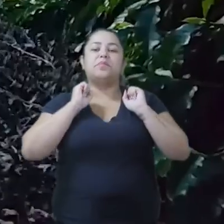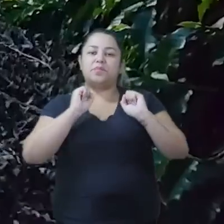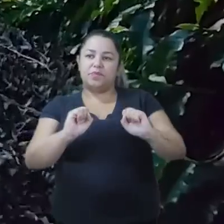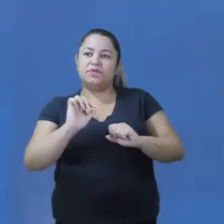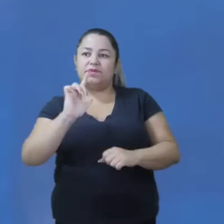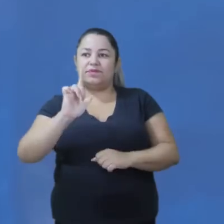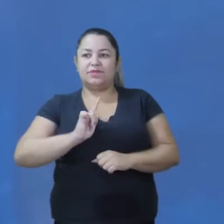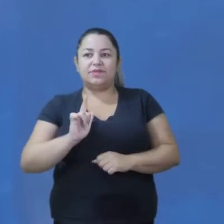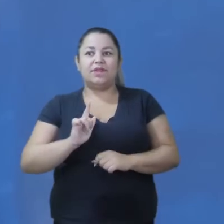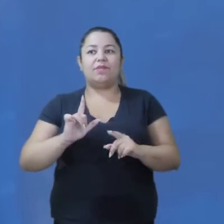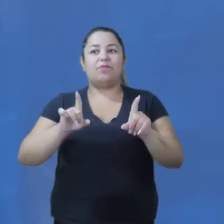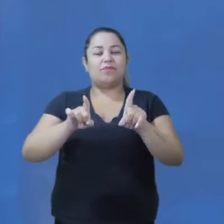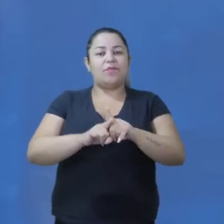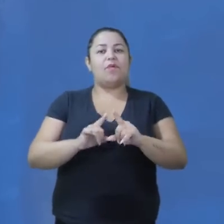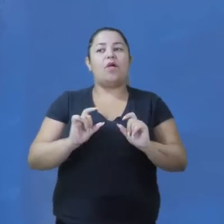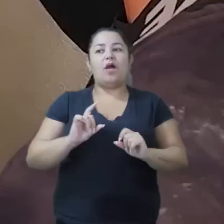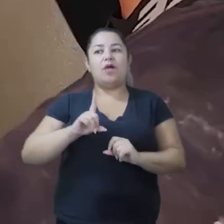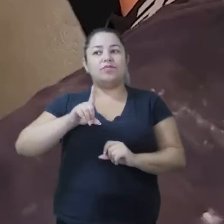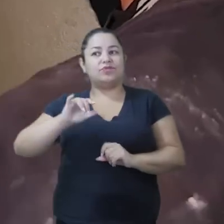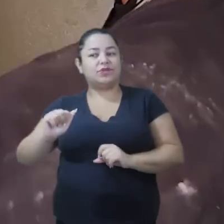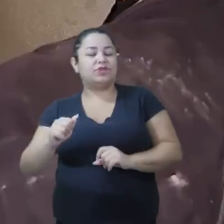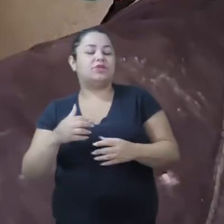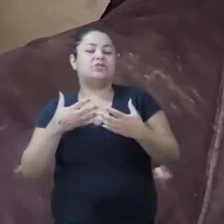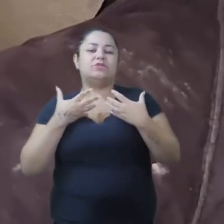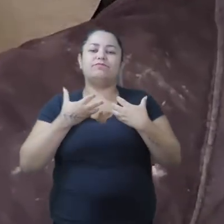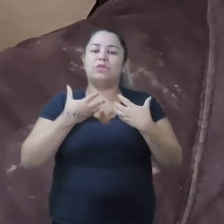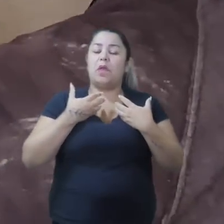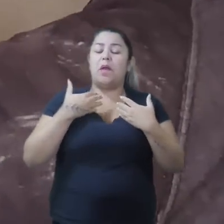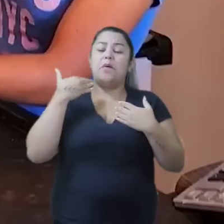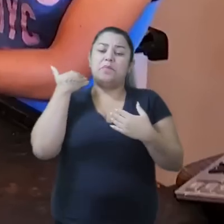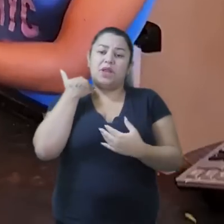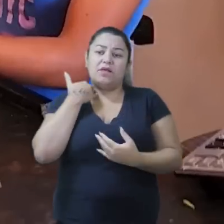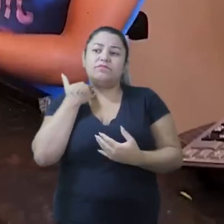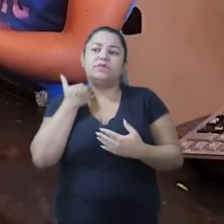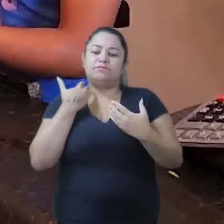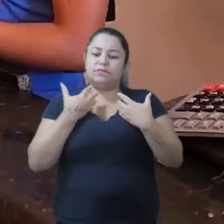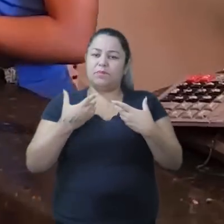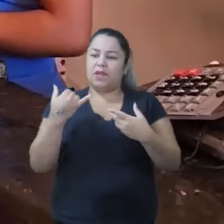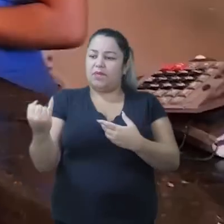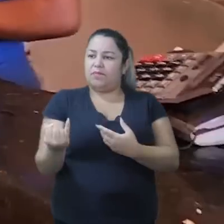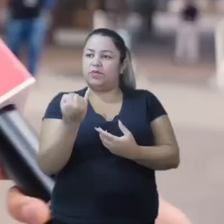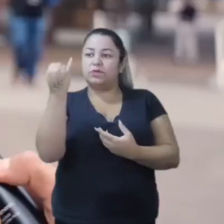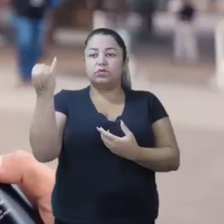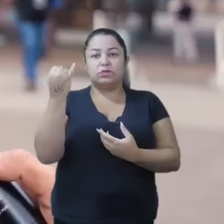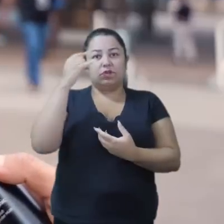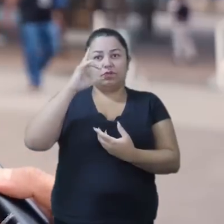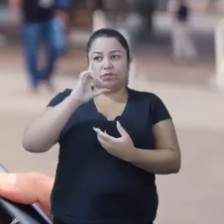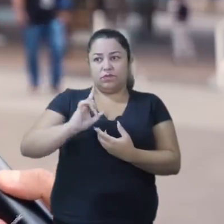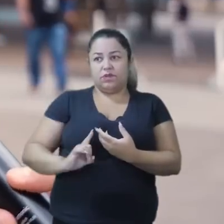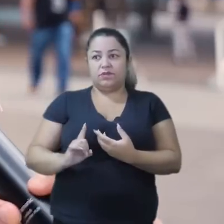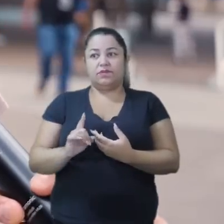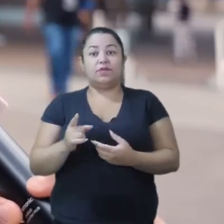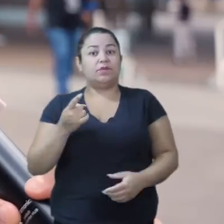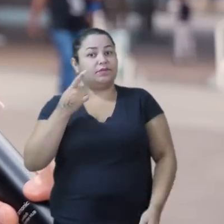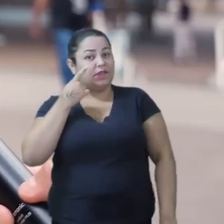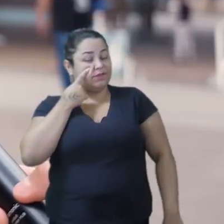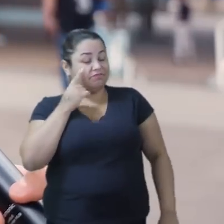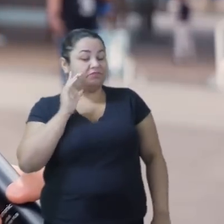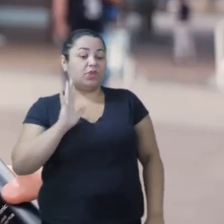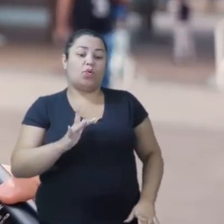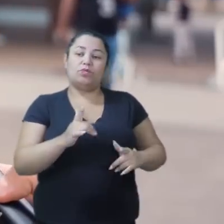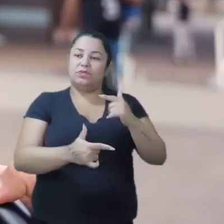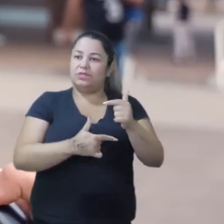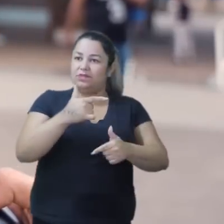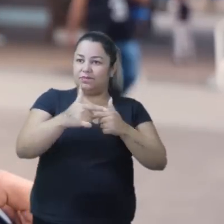um momento de descanso e reflexão sobre a importância de seus direitos. Olha, o trabalho